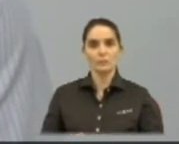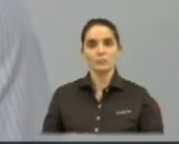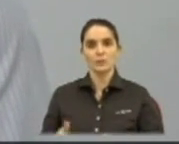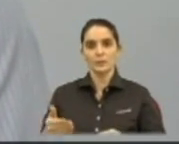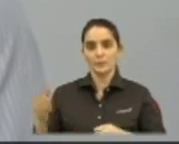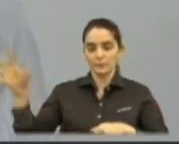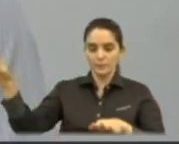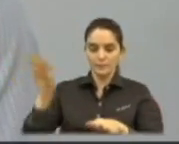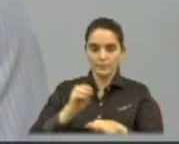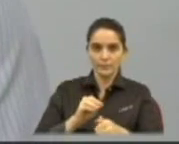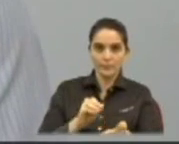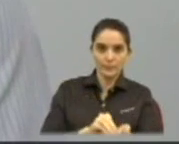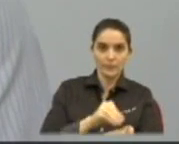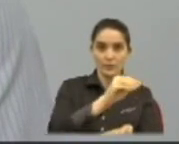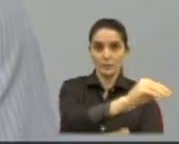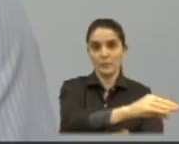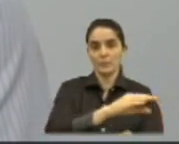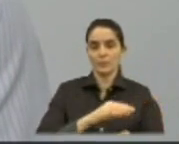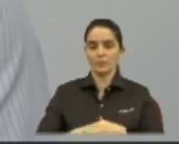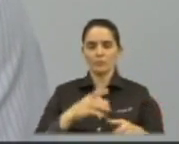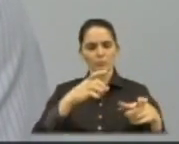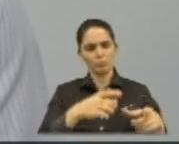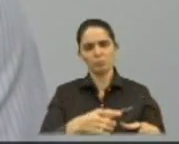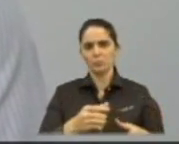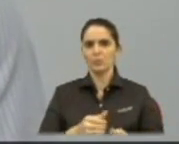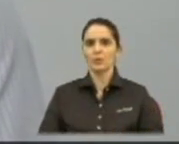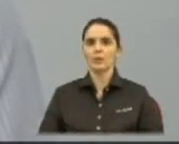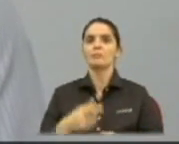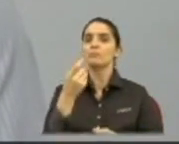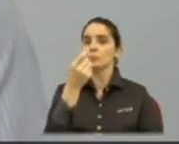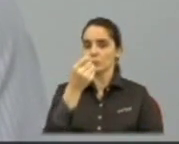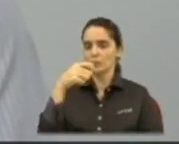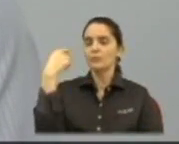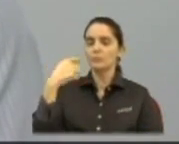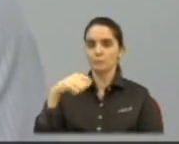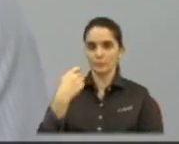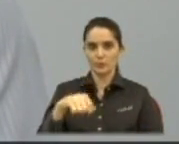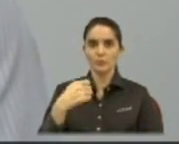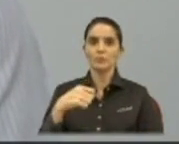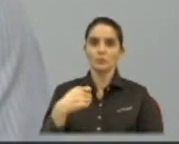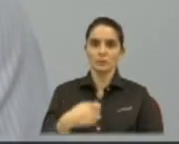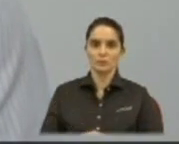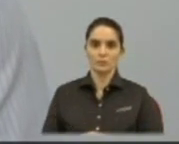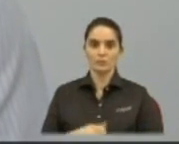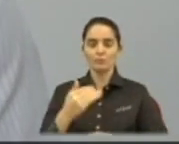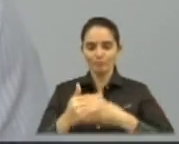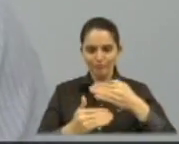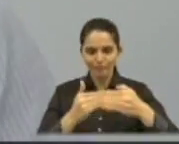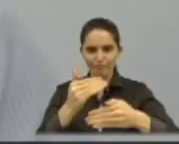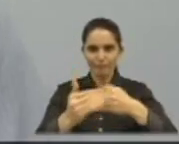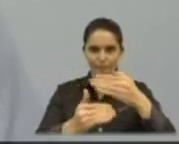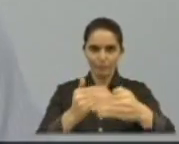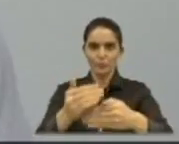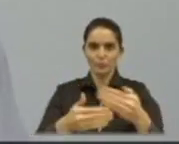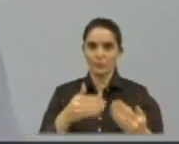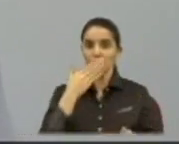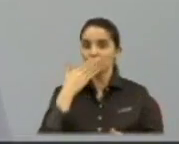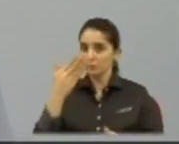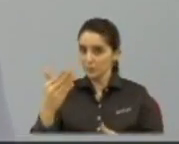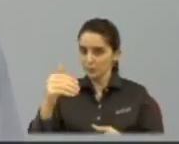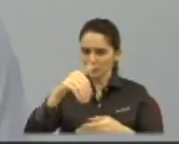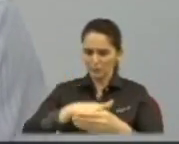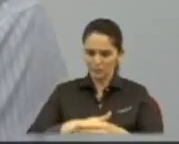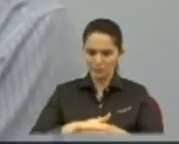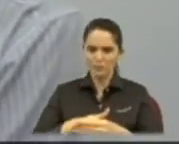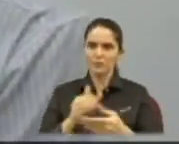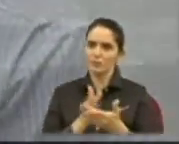repasse de subvenção às entidades. Então, esse dinheiro é necessário para que possa dar continuidade. Peço o voto favorável